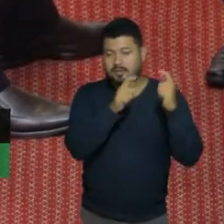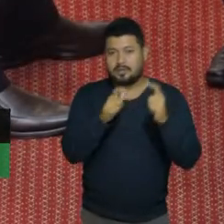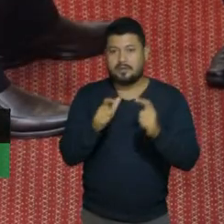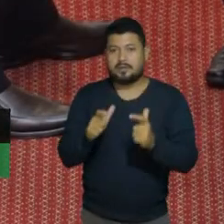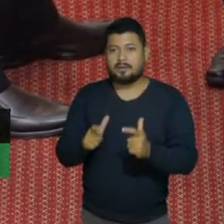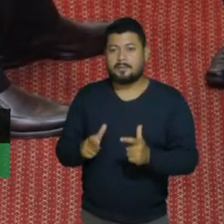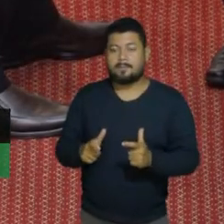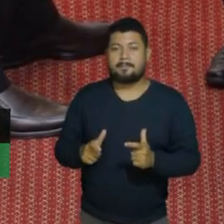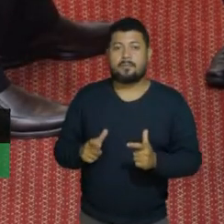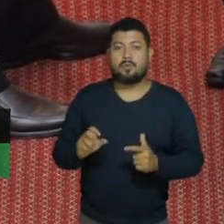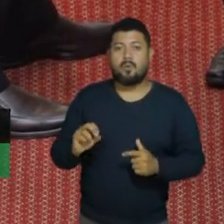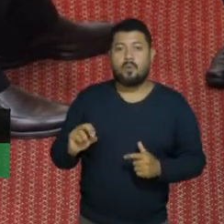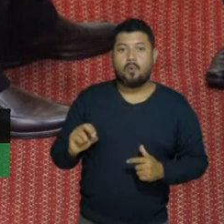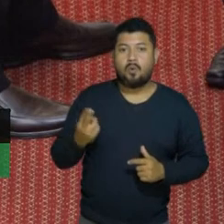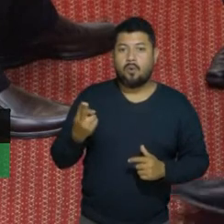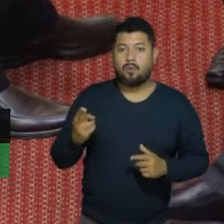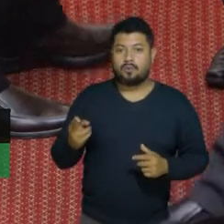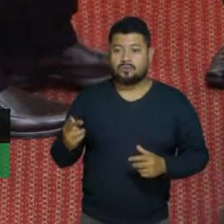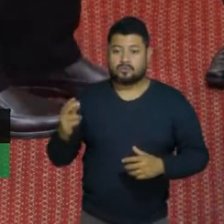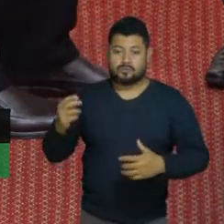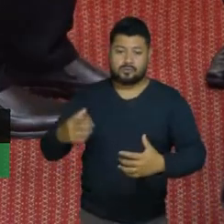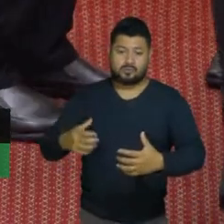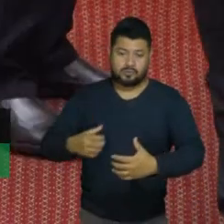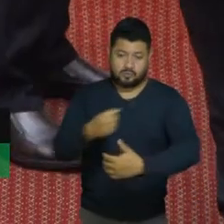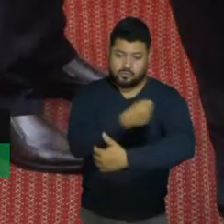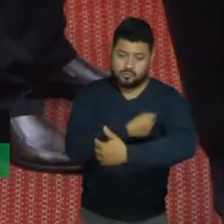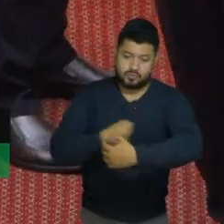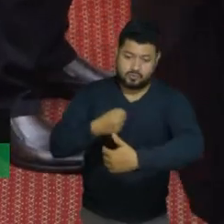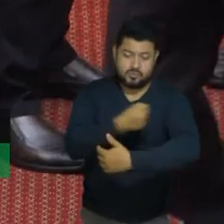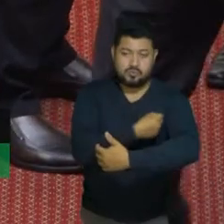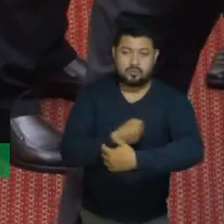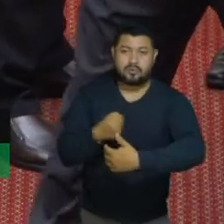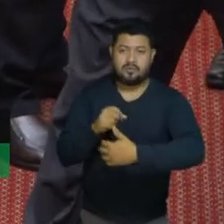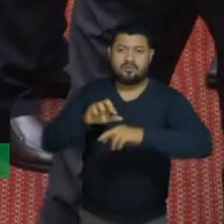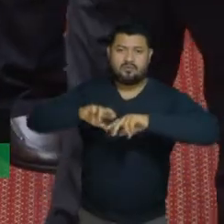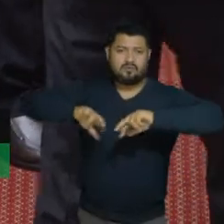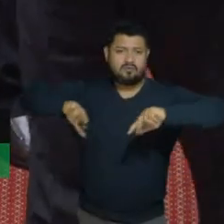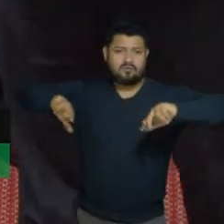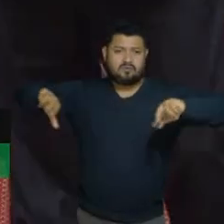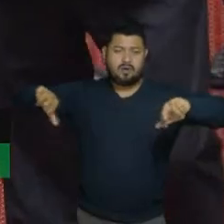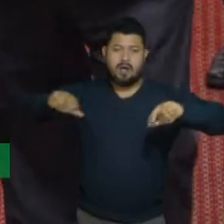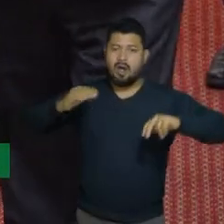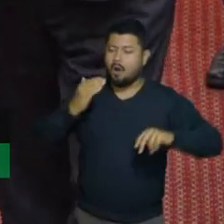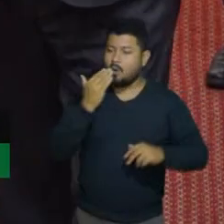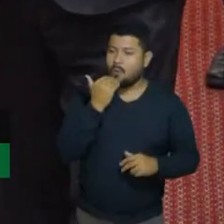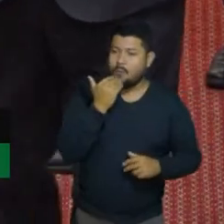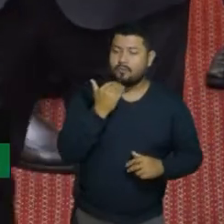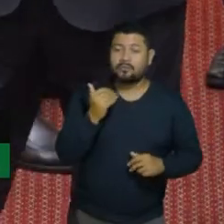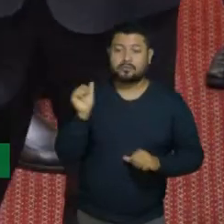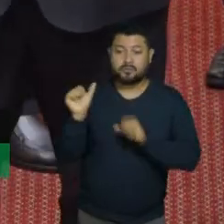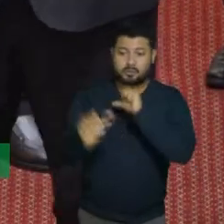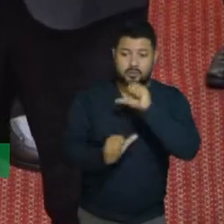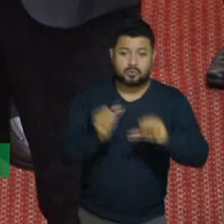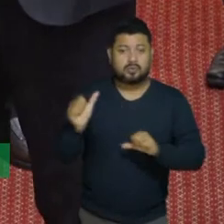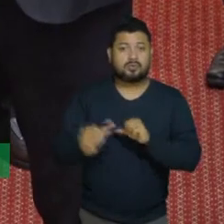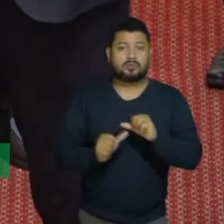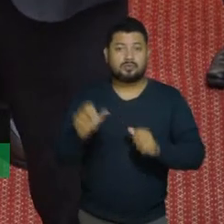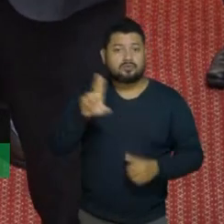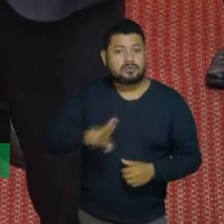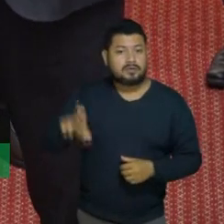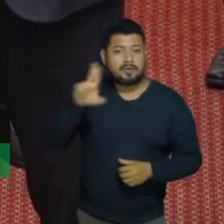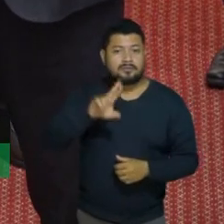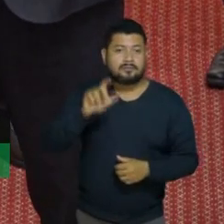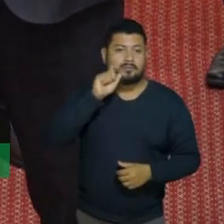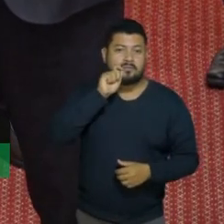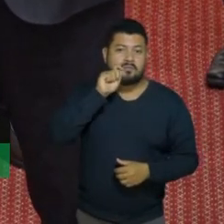Ou passando pela nossa gastronomia, o entrevero, a paçoca e tantos pratos reinventados, utilizando do